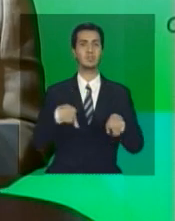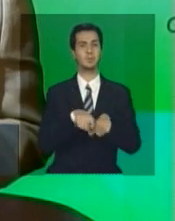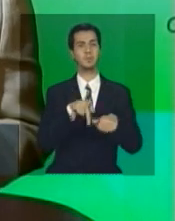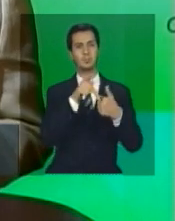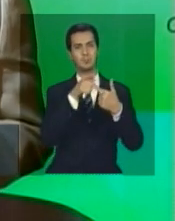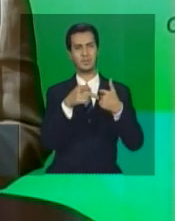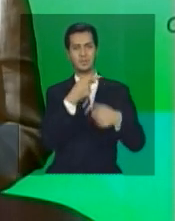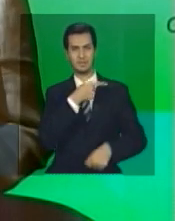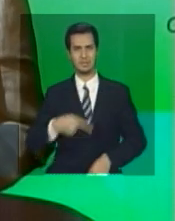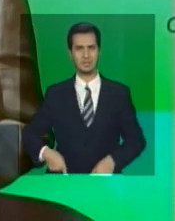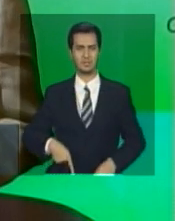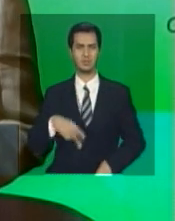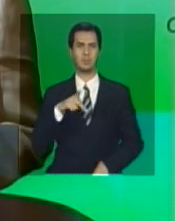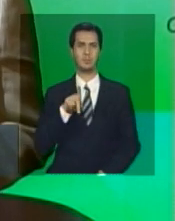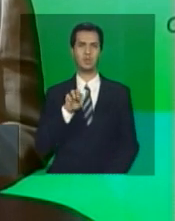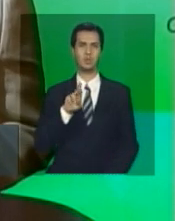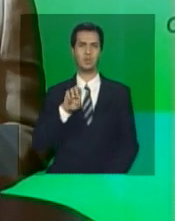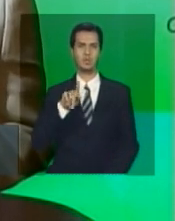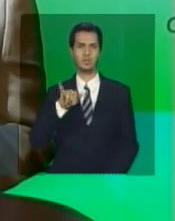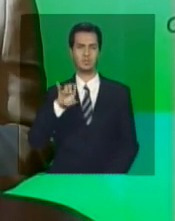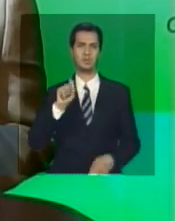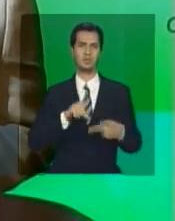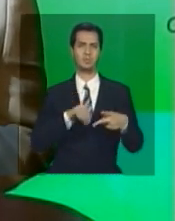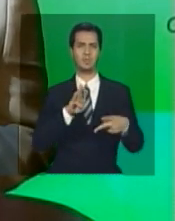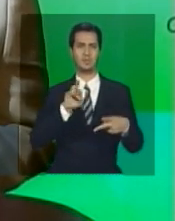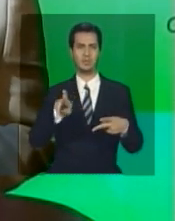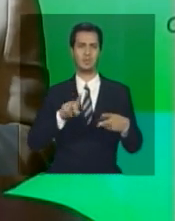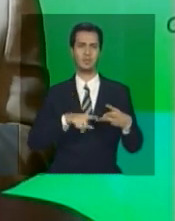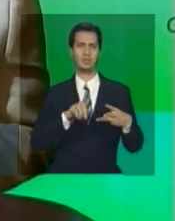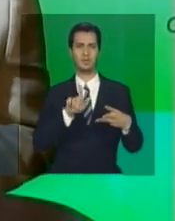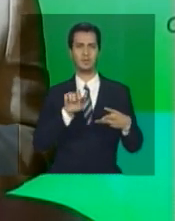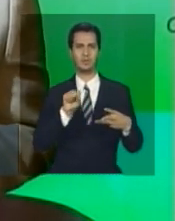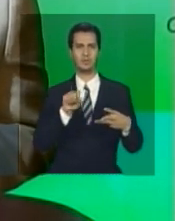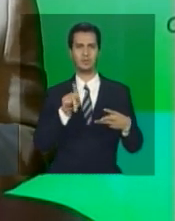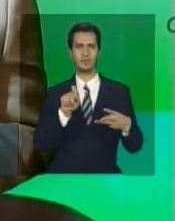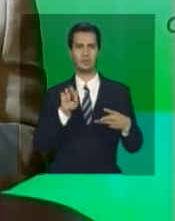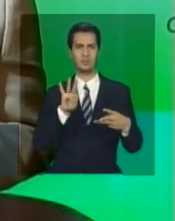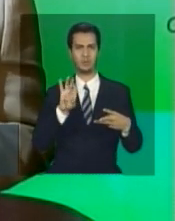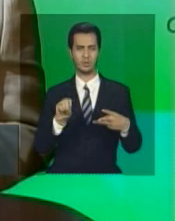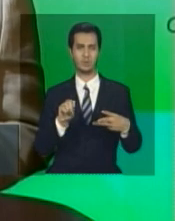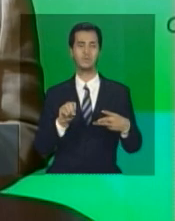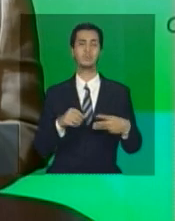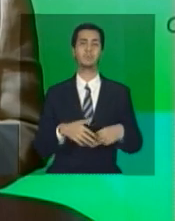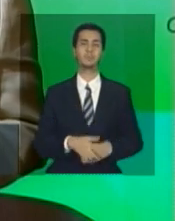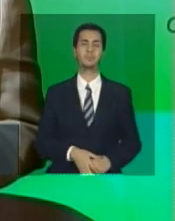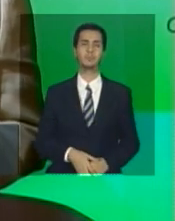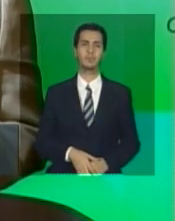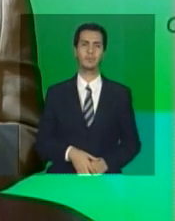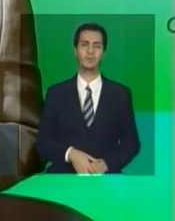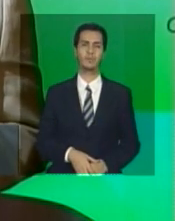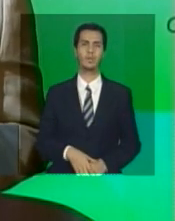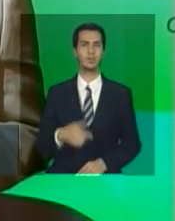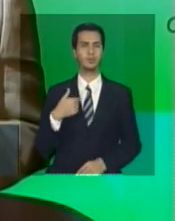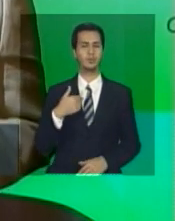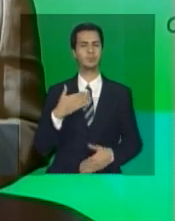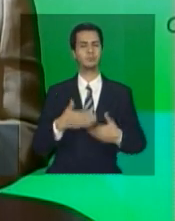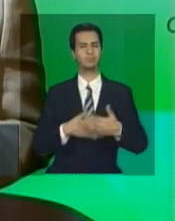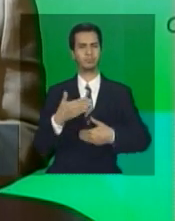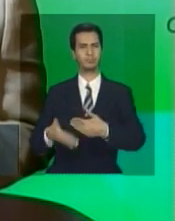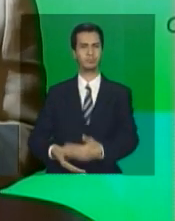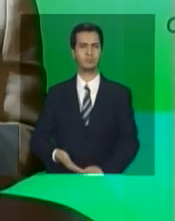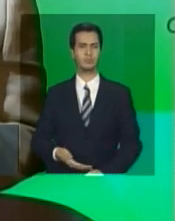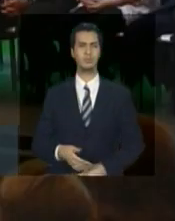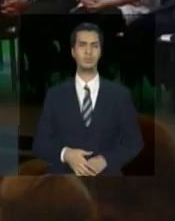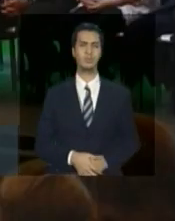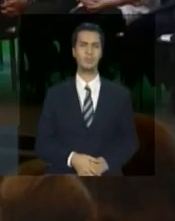subsidiárias Petroquisa, BR Distribuidora, Gaspetro. Pois foi, percorri uma longa caminhada.